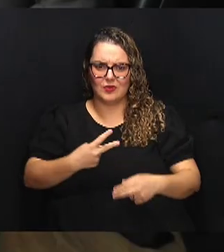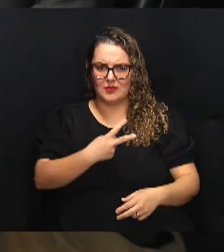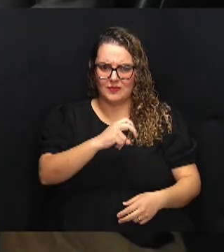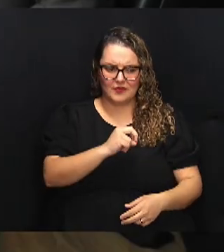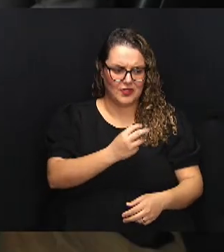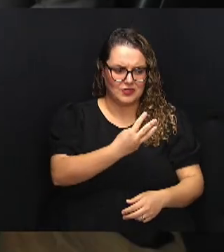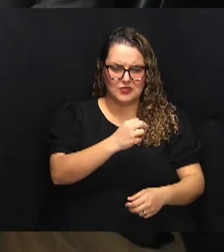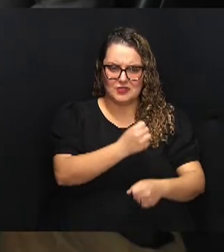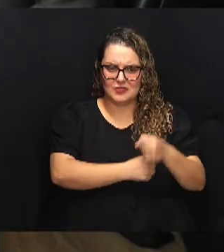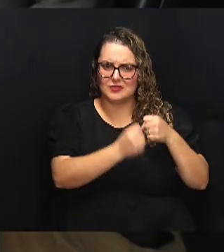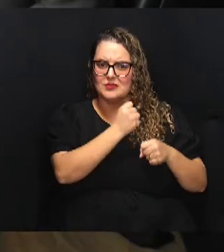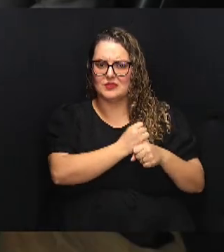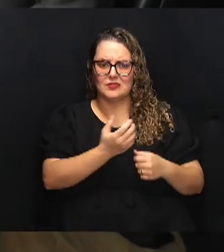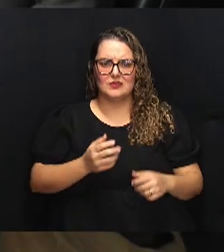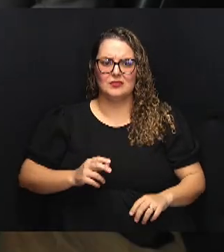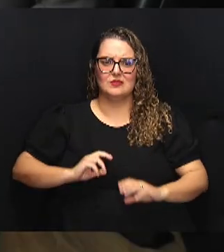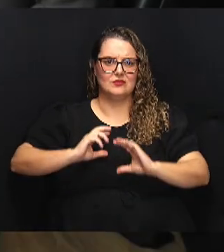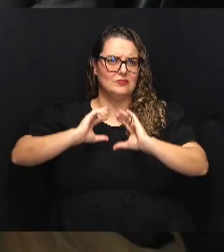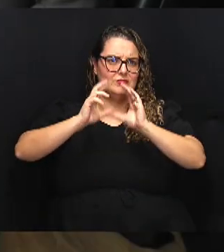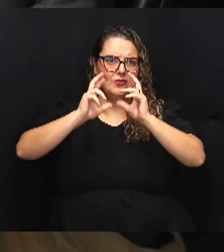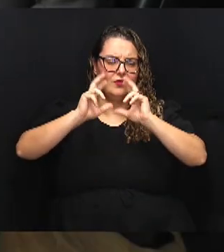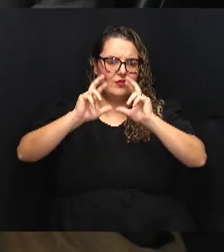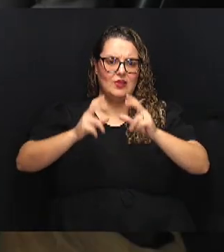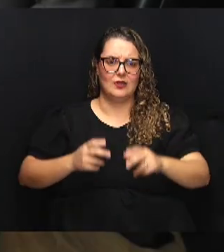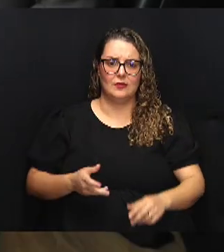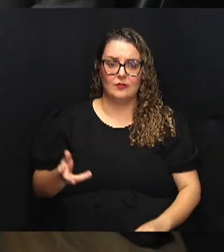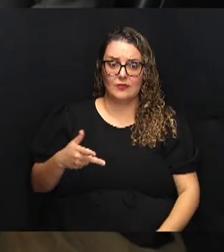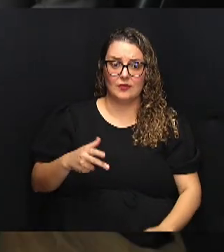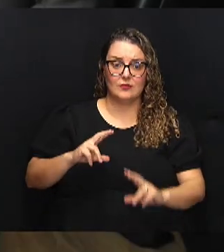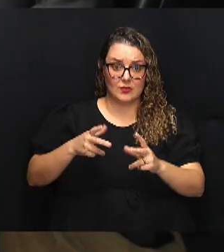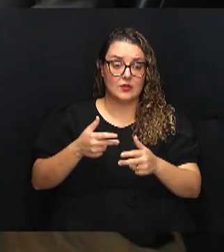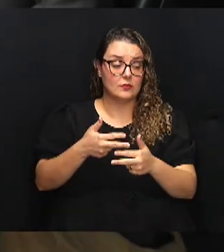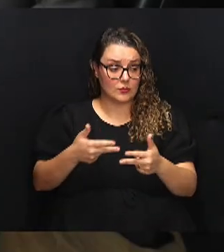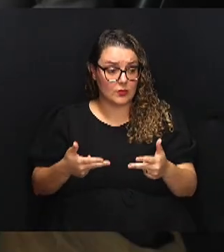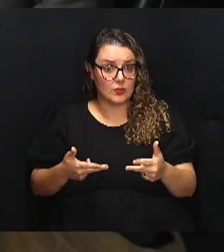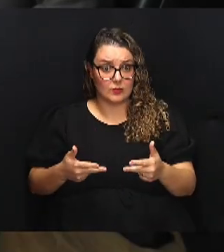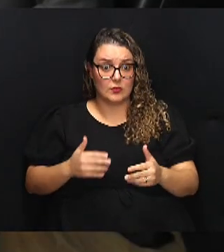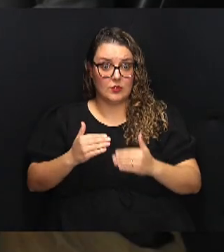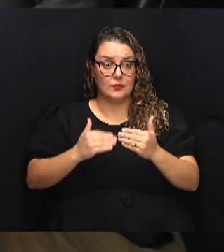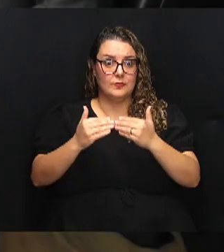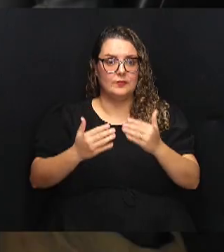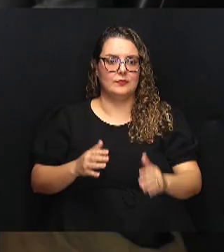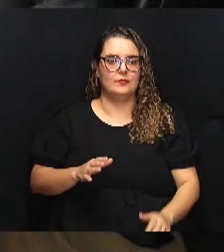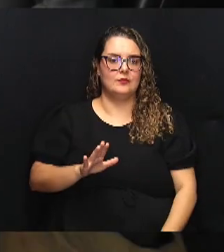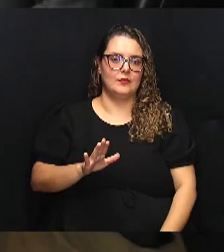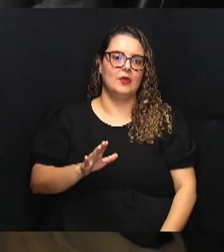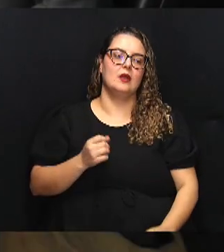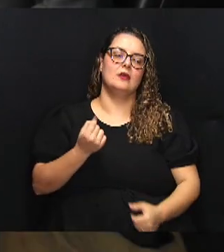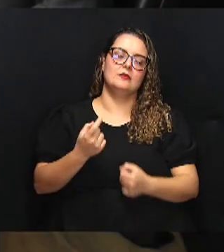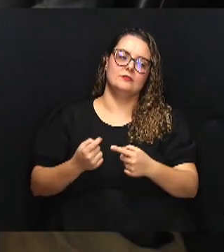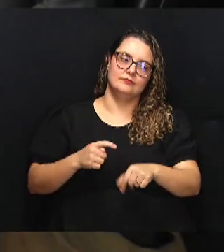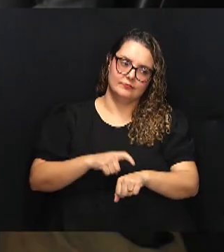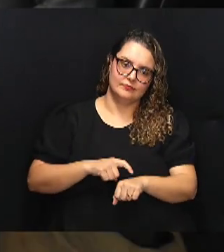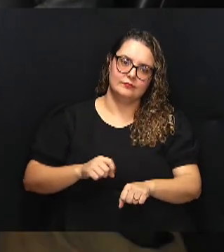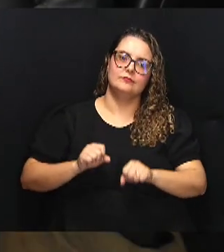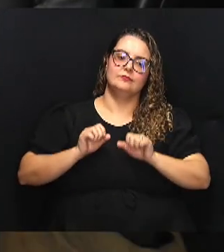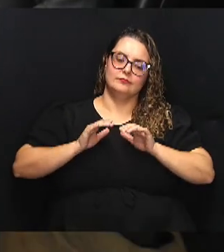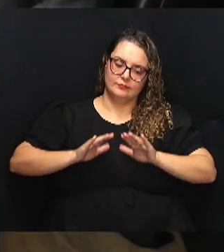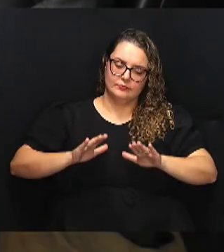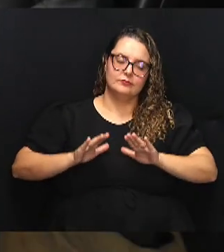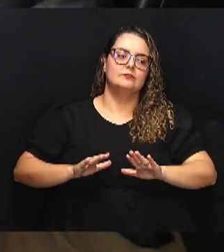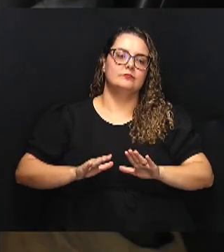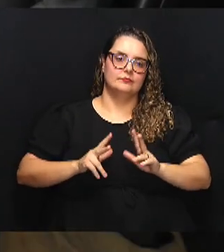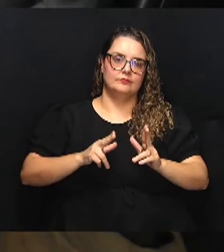anos atrás, no vôlei, a velocidade da bola. Então, as coisas elas estão evoluindo, mas em determinado momento precisa ter essa calma que você